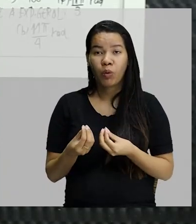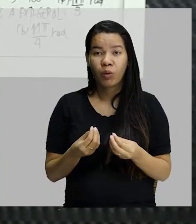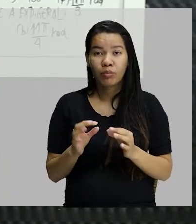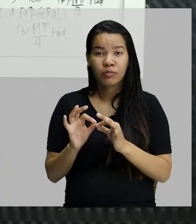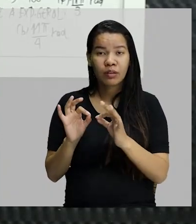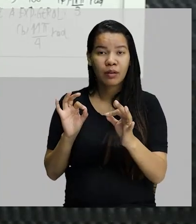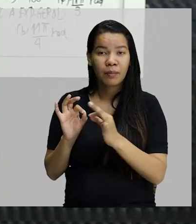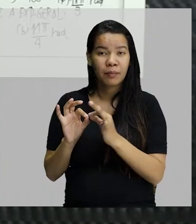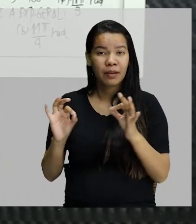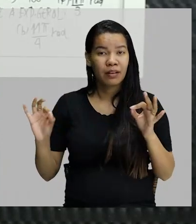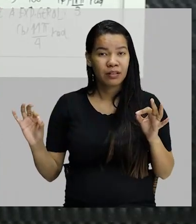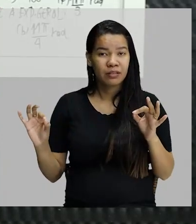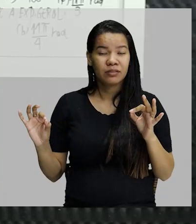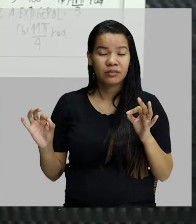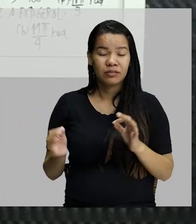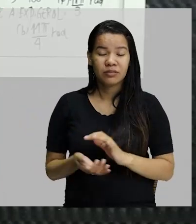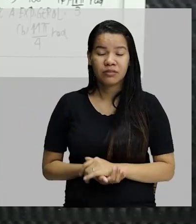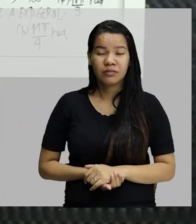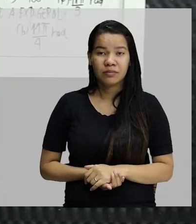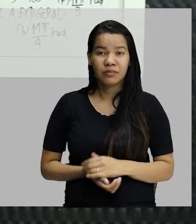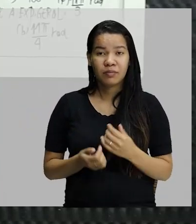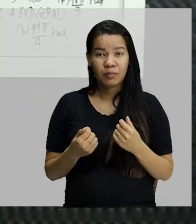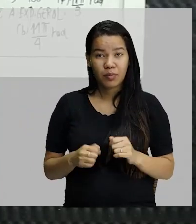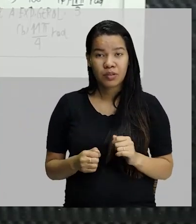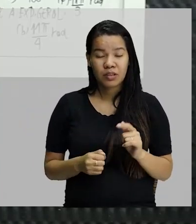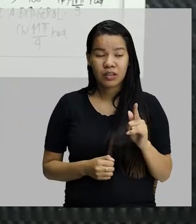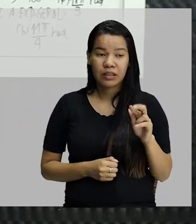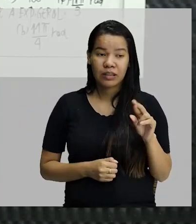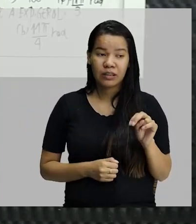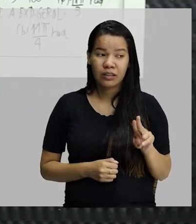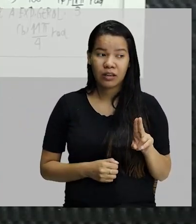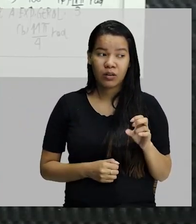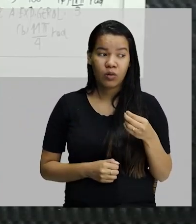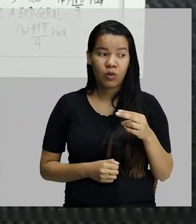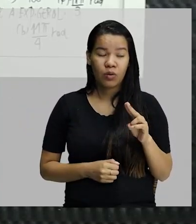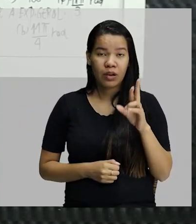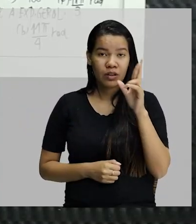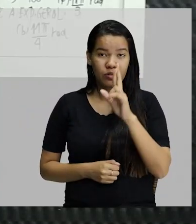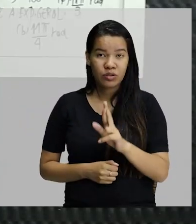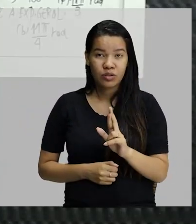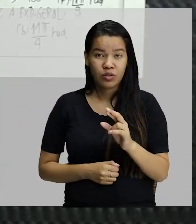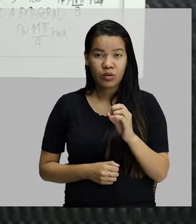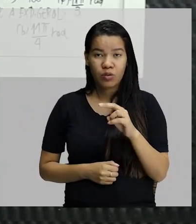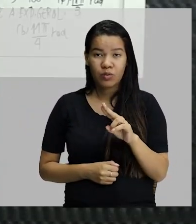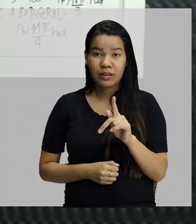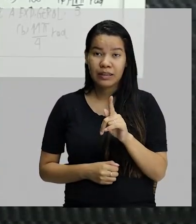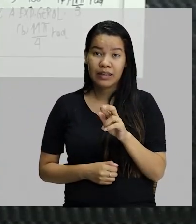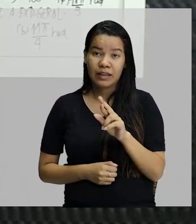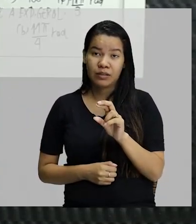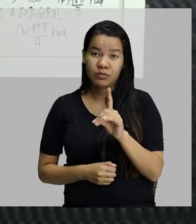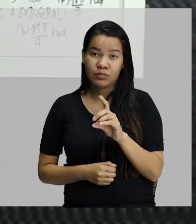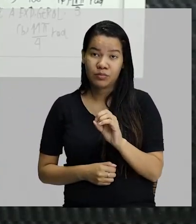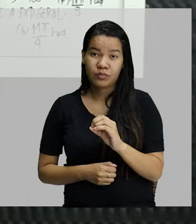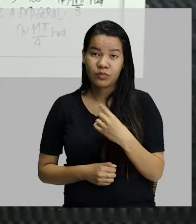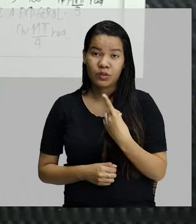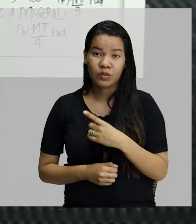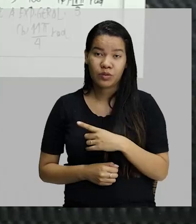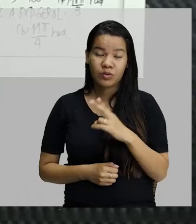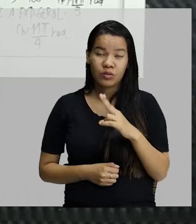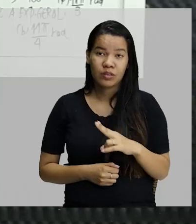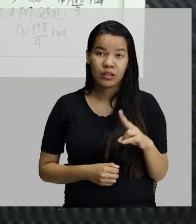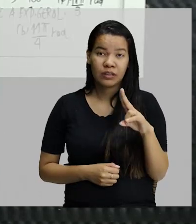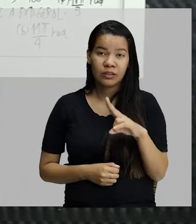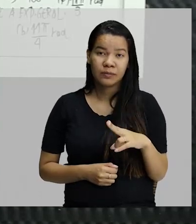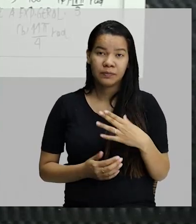né? As formas de medir um arco, que pode ser em grau, pode ser em radiano, pode ser em grado. Nós vamos usar mais